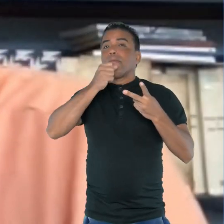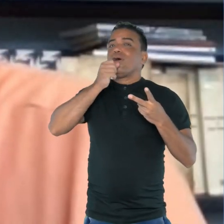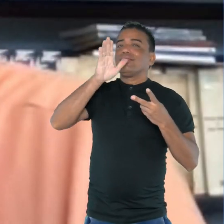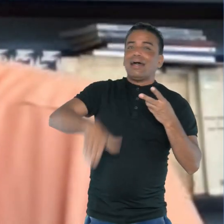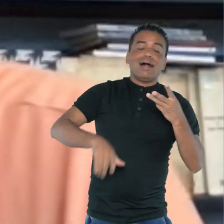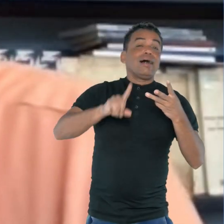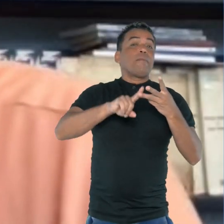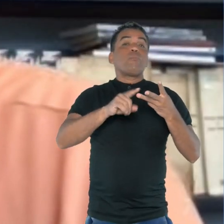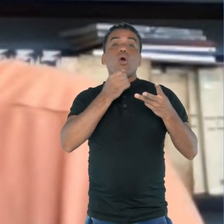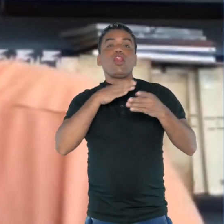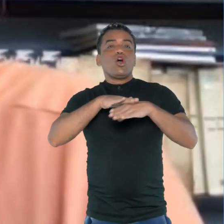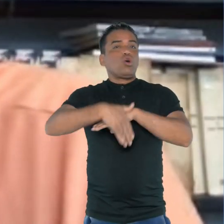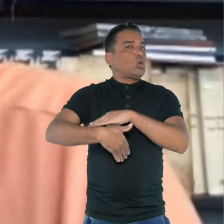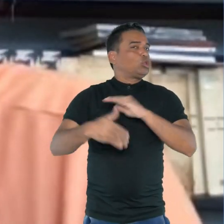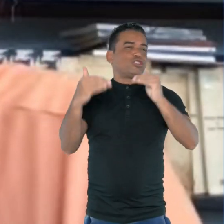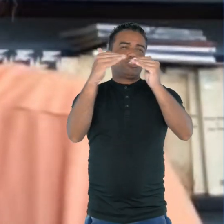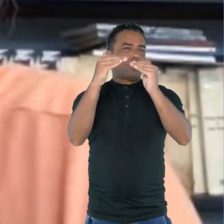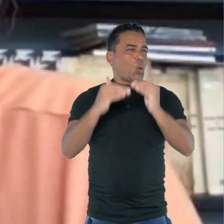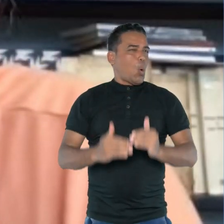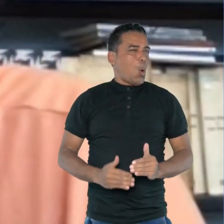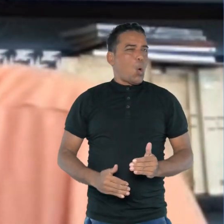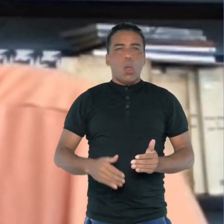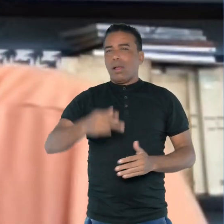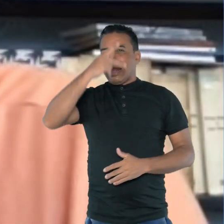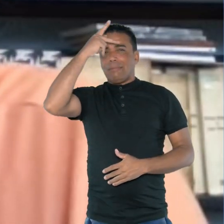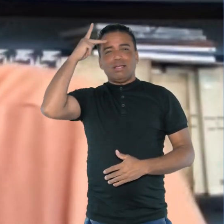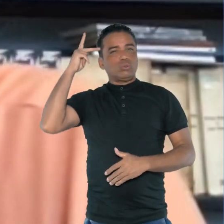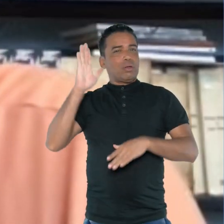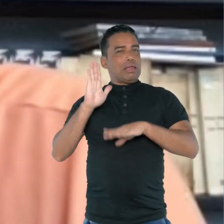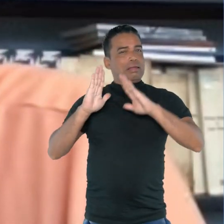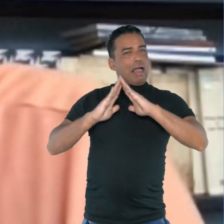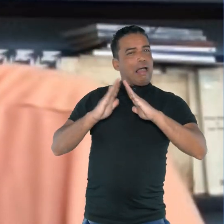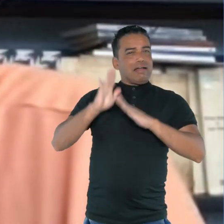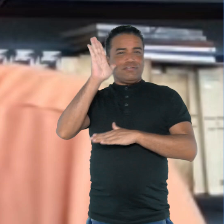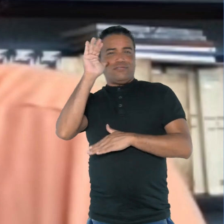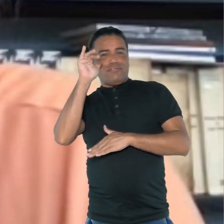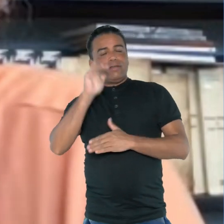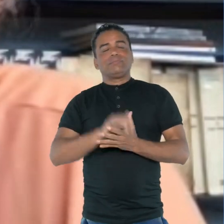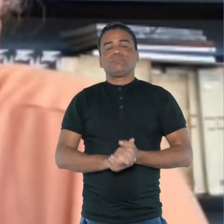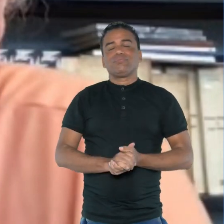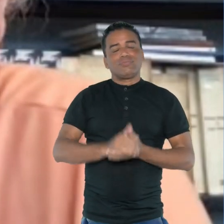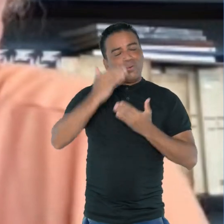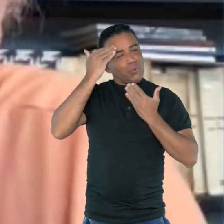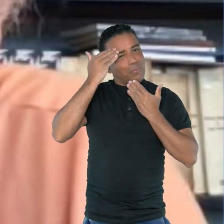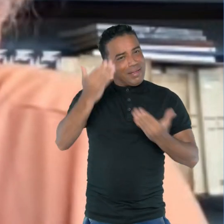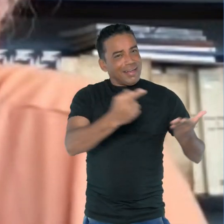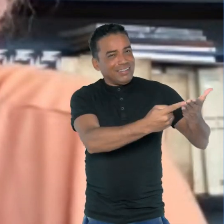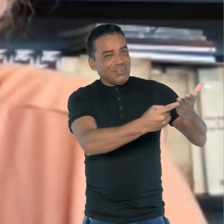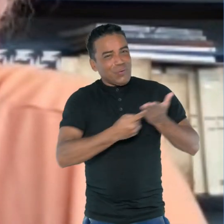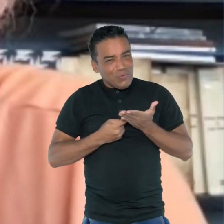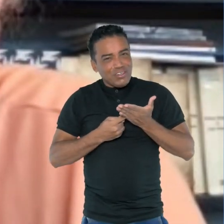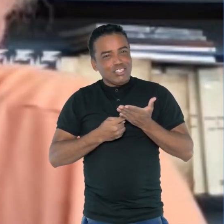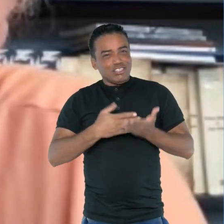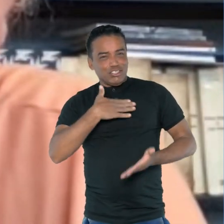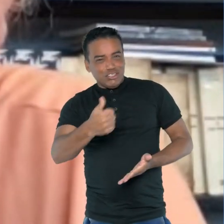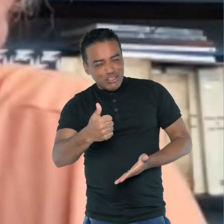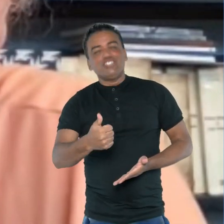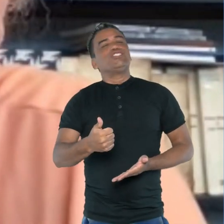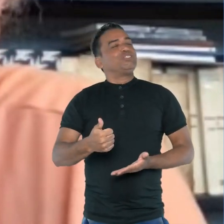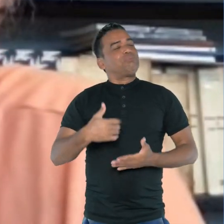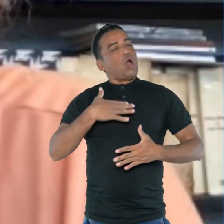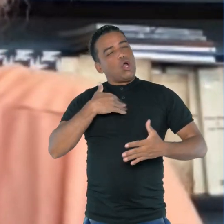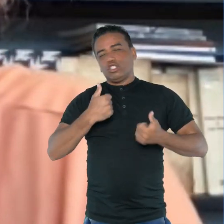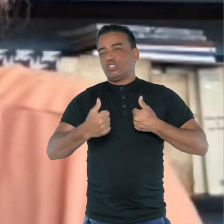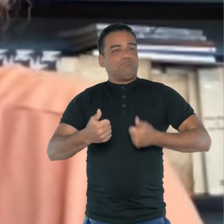noite, de acordo com o horário em que me vê. Obrigado pelo convite, estou à disposição de